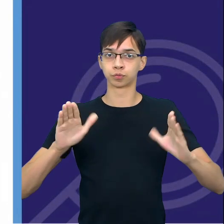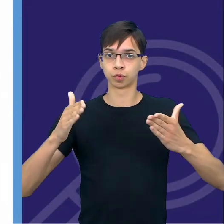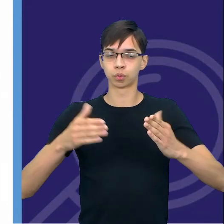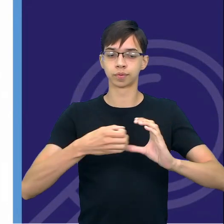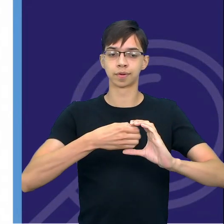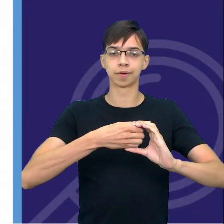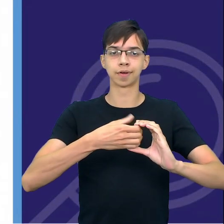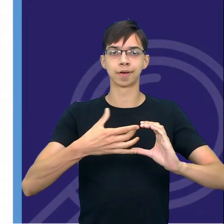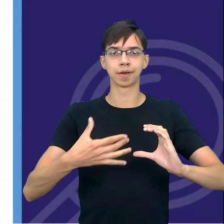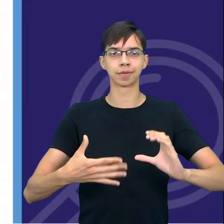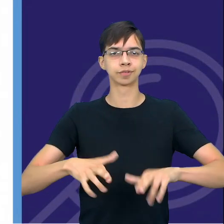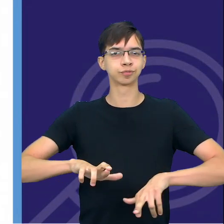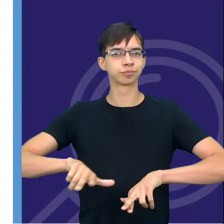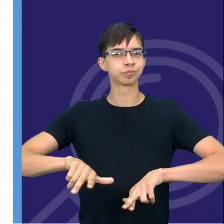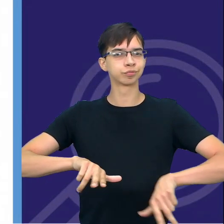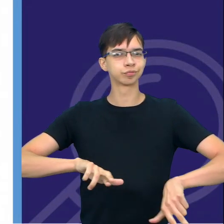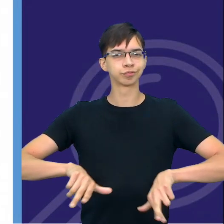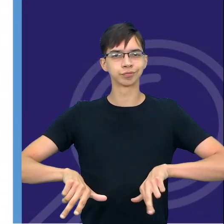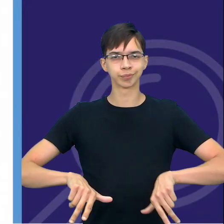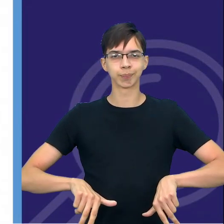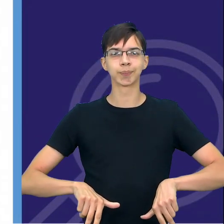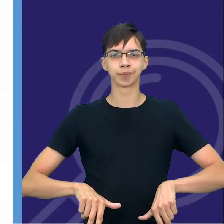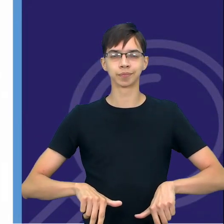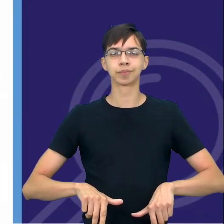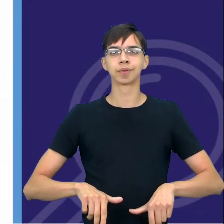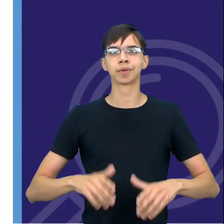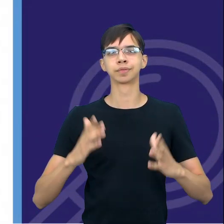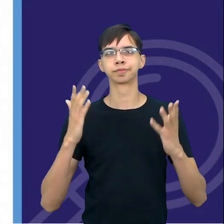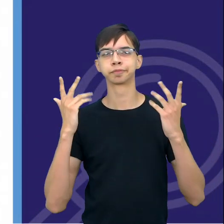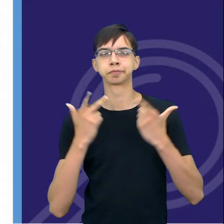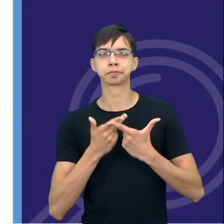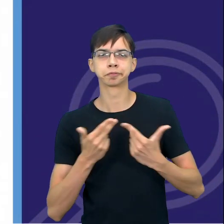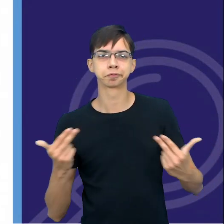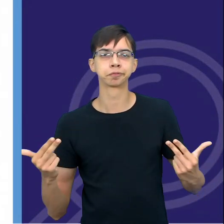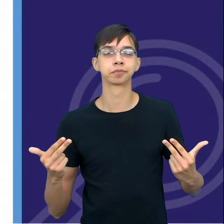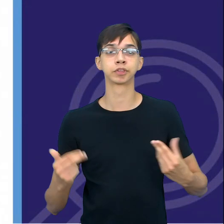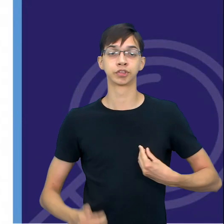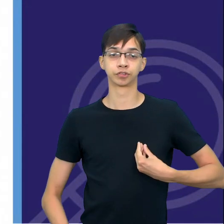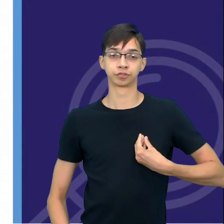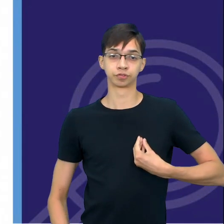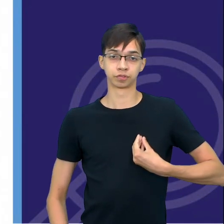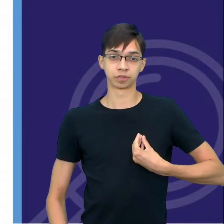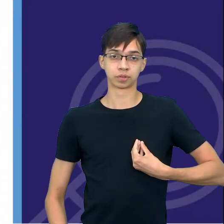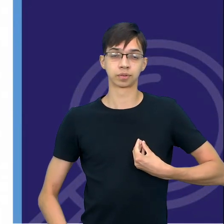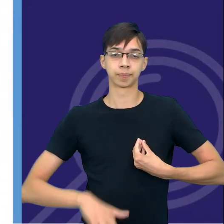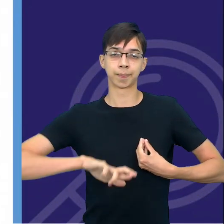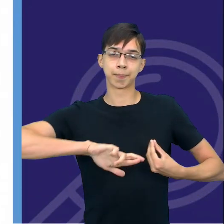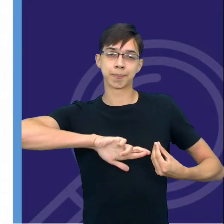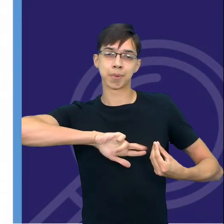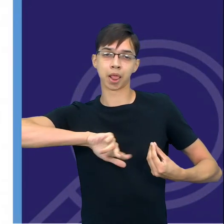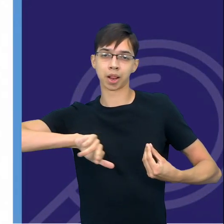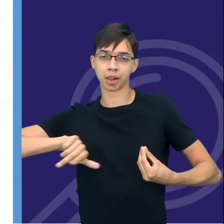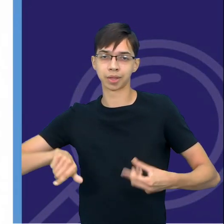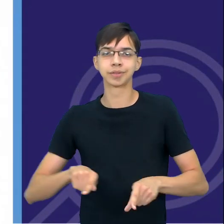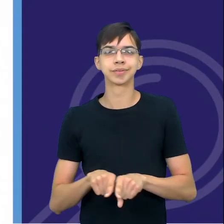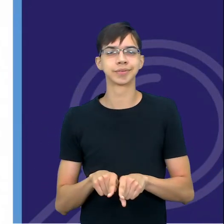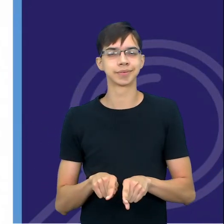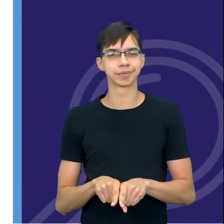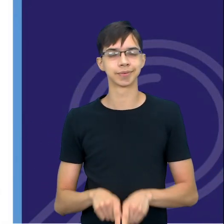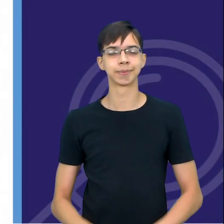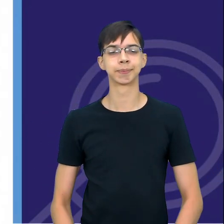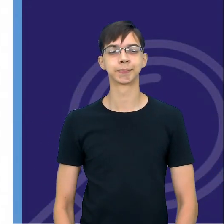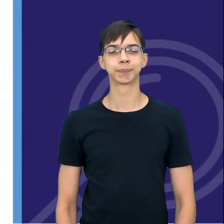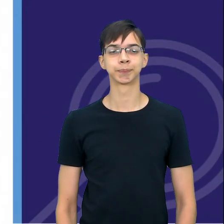características distintivas dos seres vivos, né, lá no dia 3 de março, e também sobre as características taxonômicas utilizadas